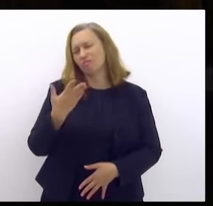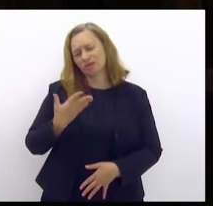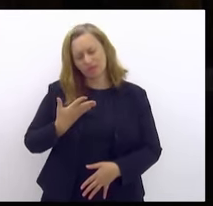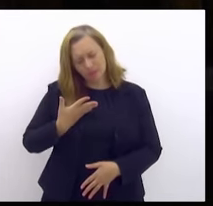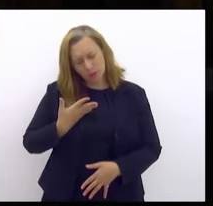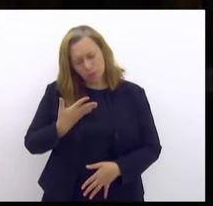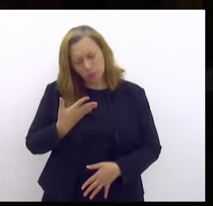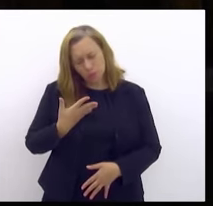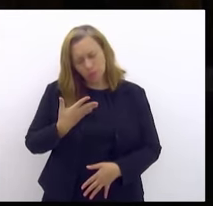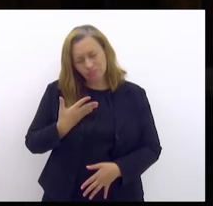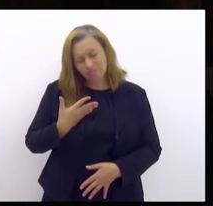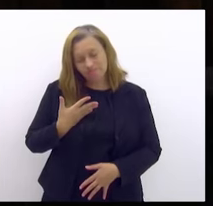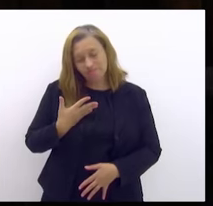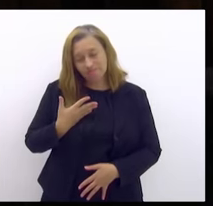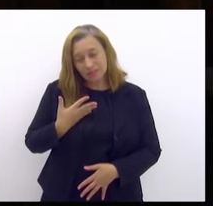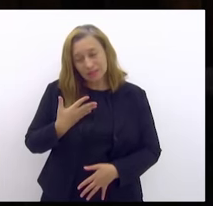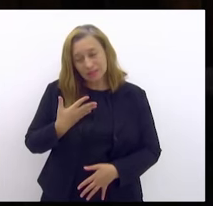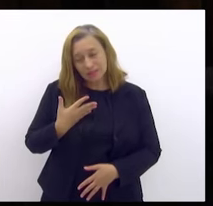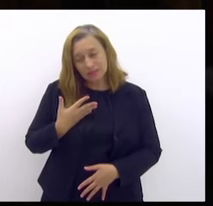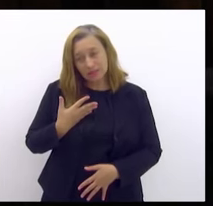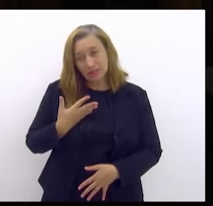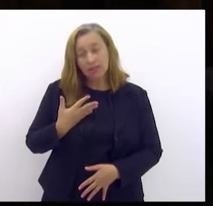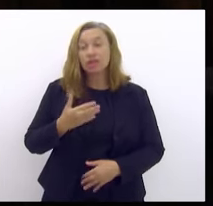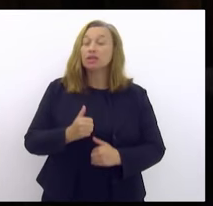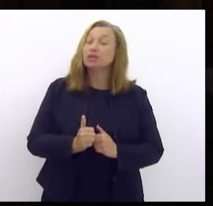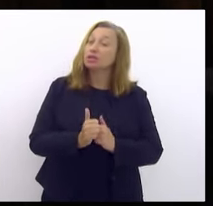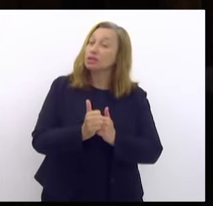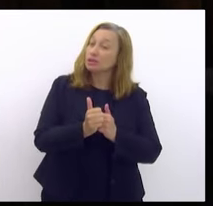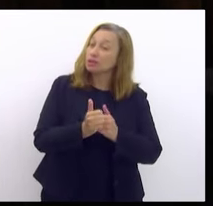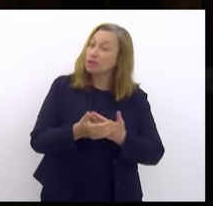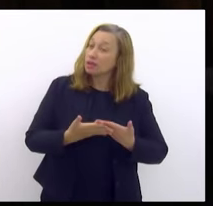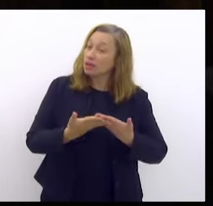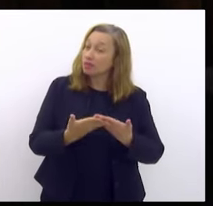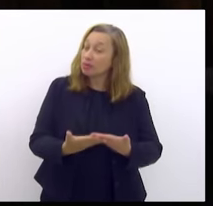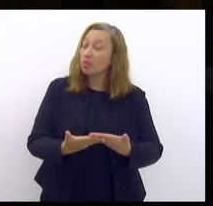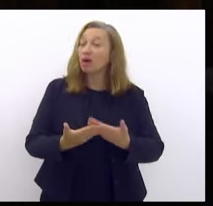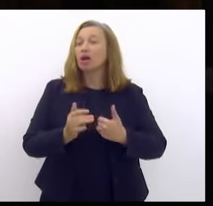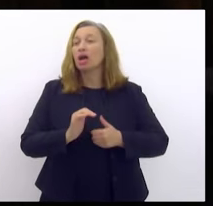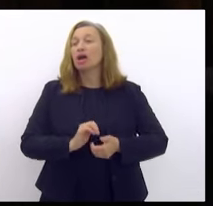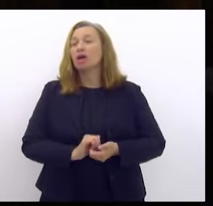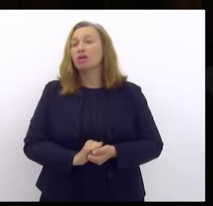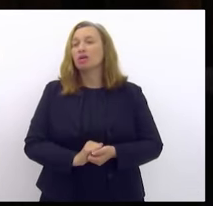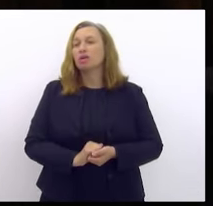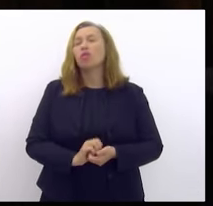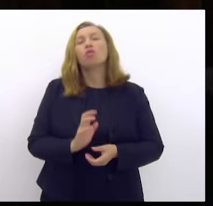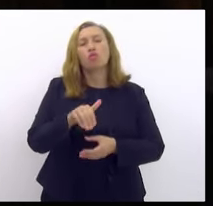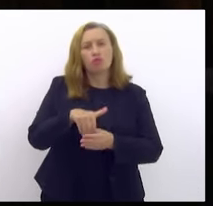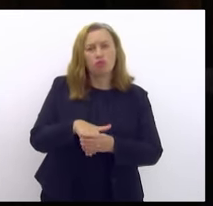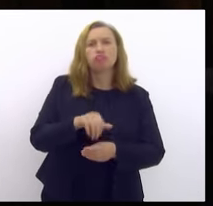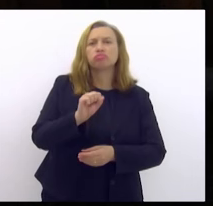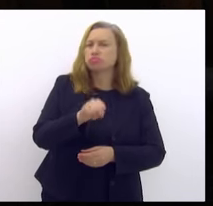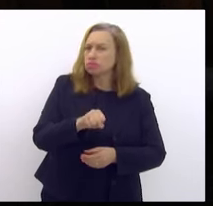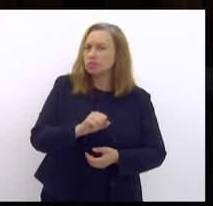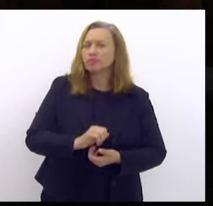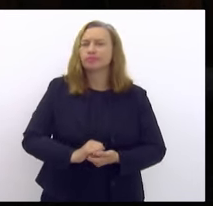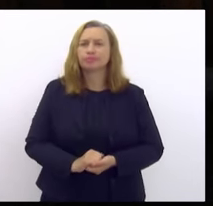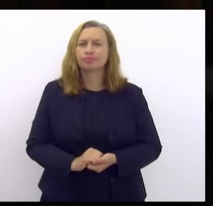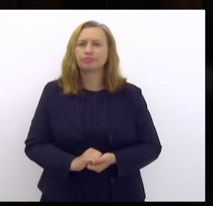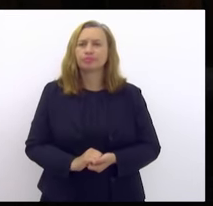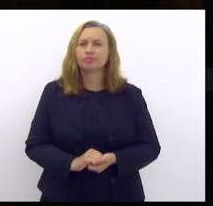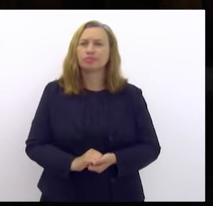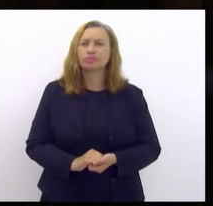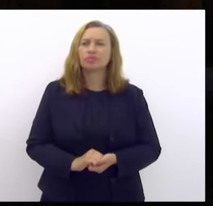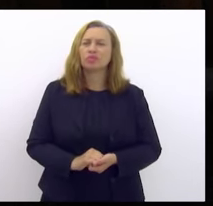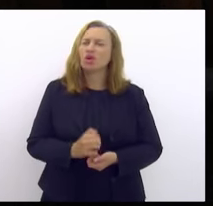e, no início dessa fala, de encaminhamento para o voto sim, eu